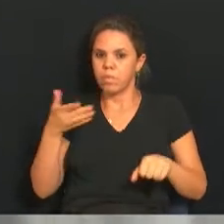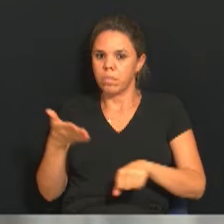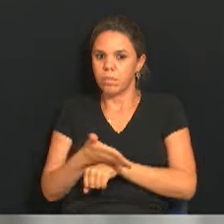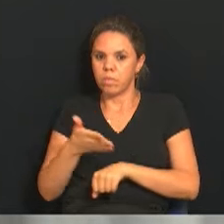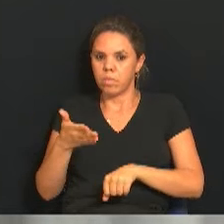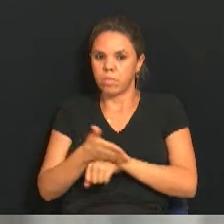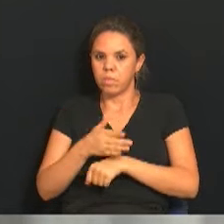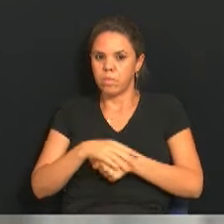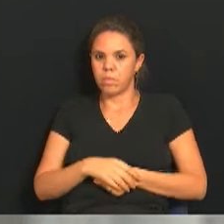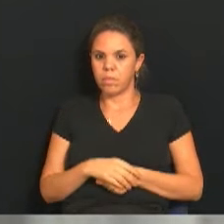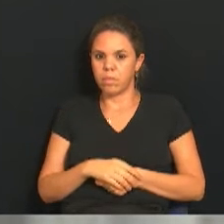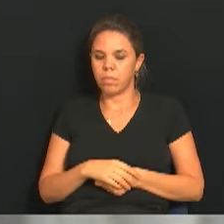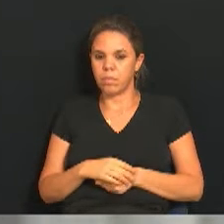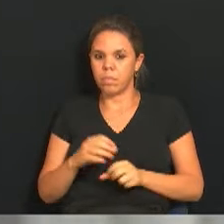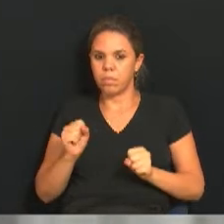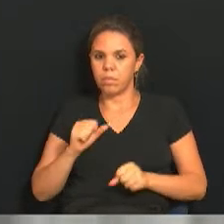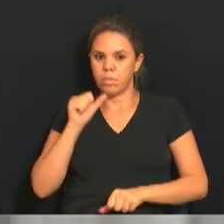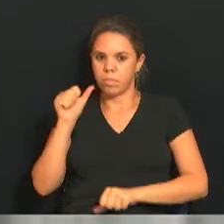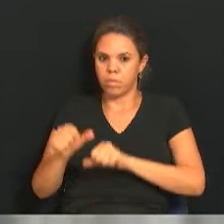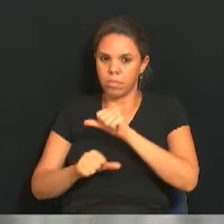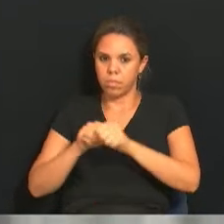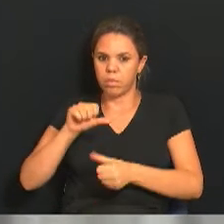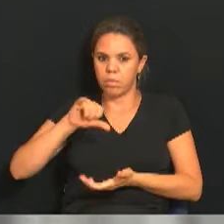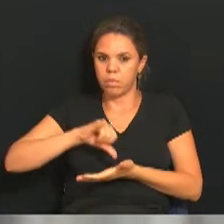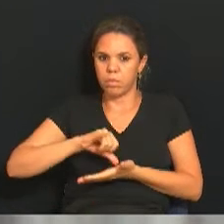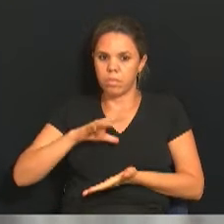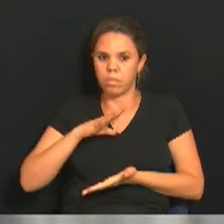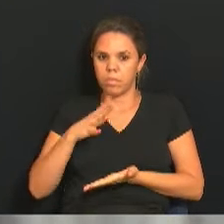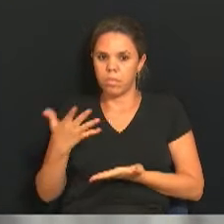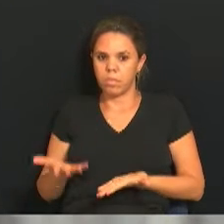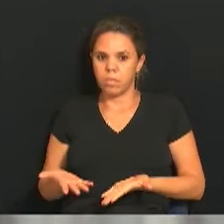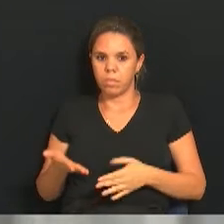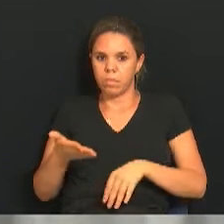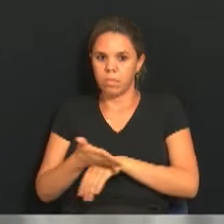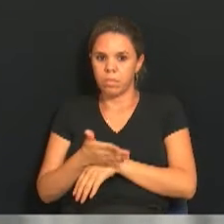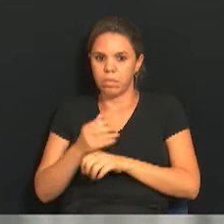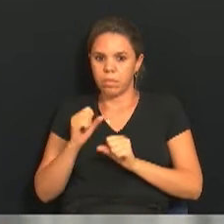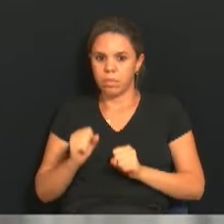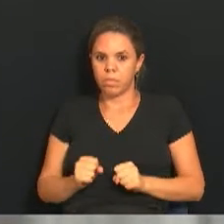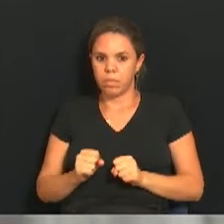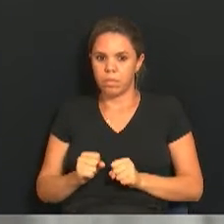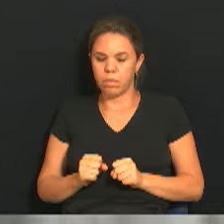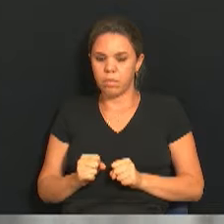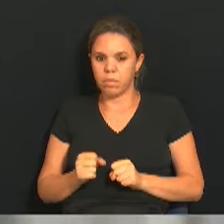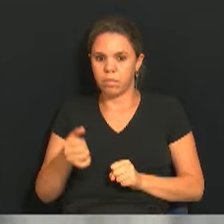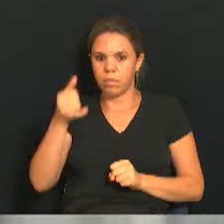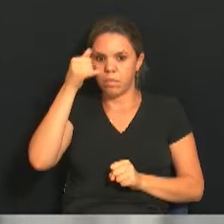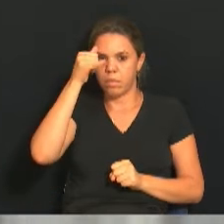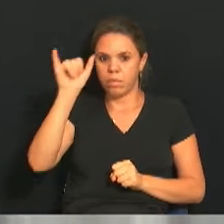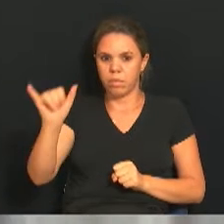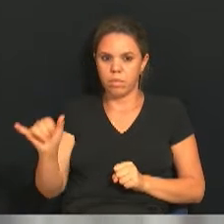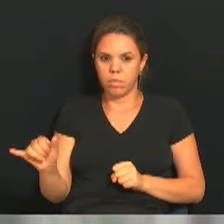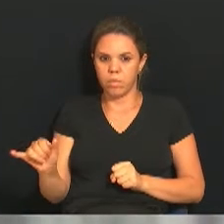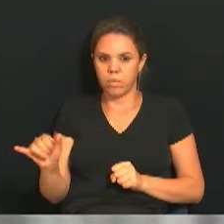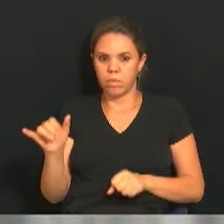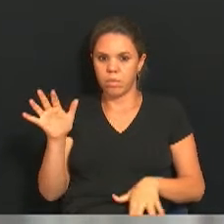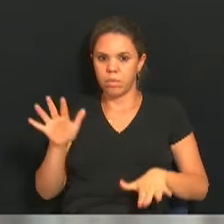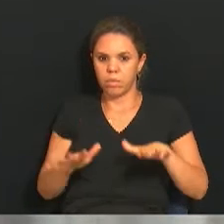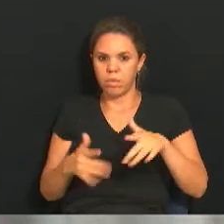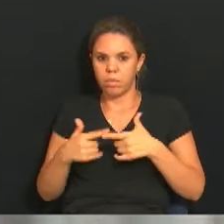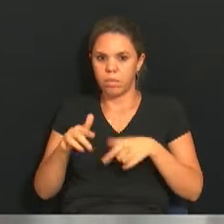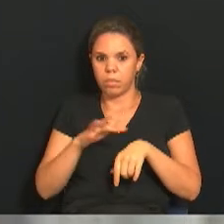Para a gente poder mudar o centro da cidade, eles têm que participar, para a gente evitar, muitas vezes,